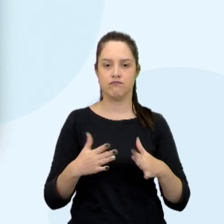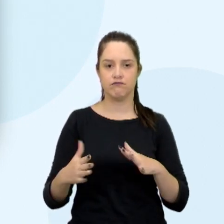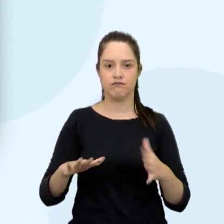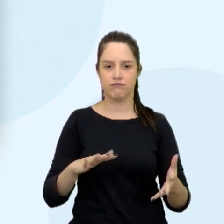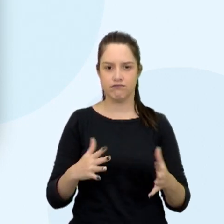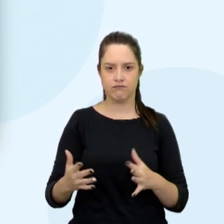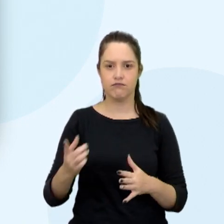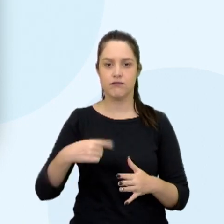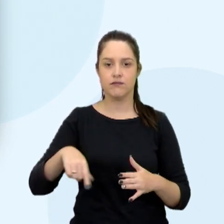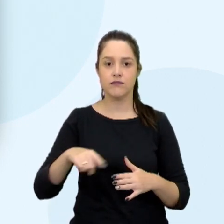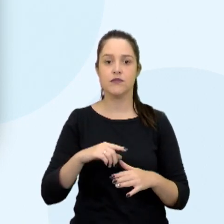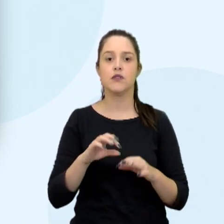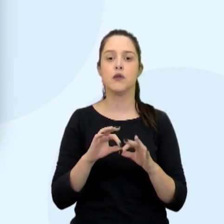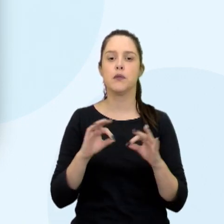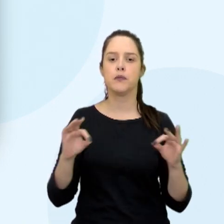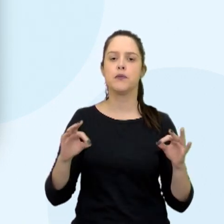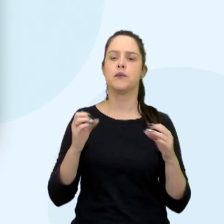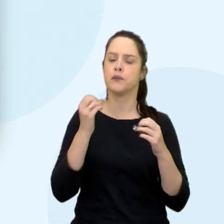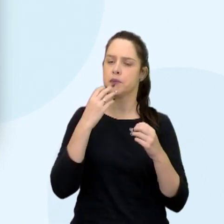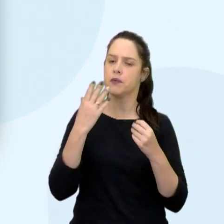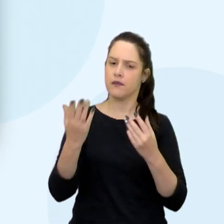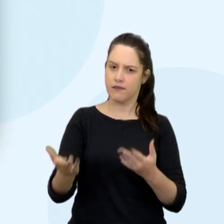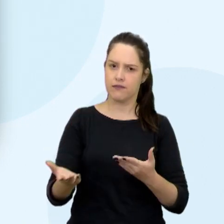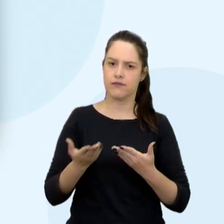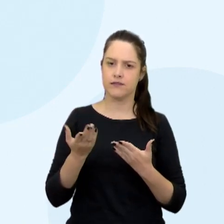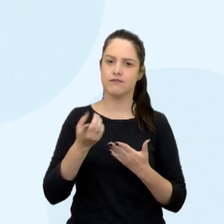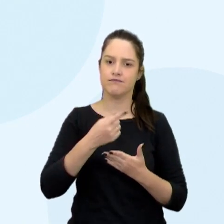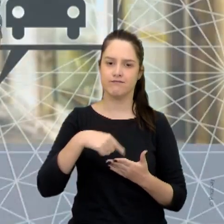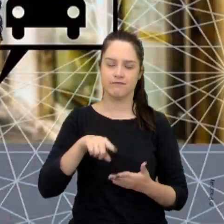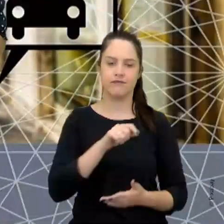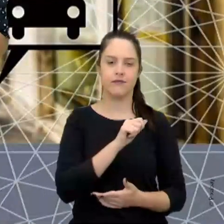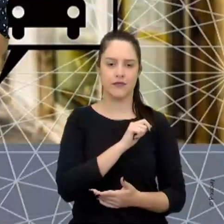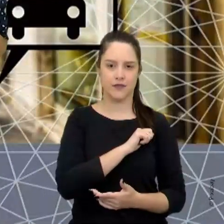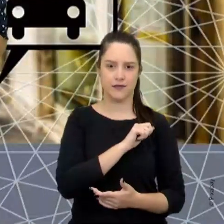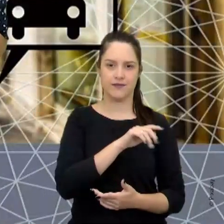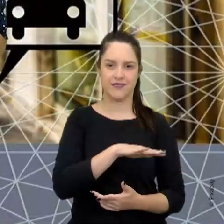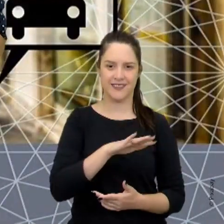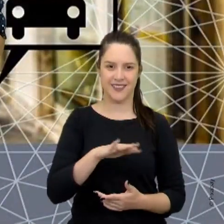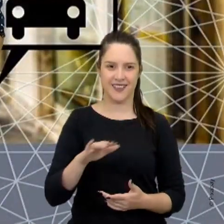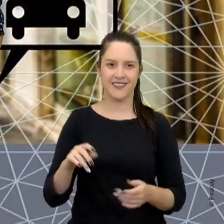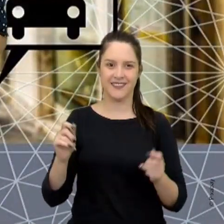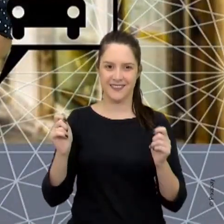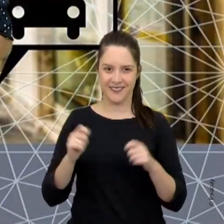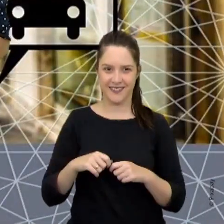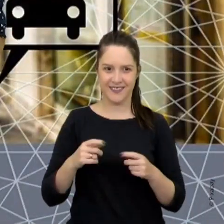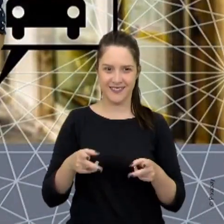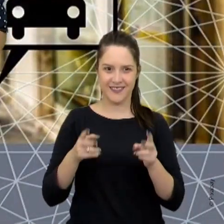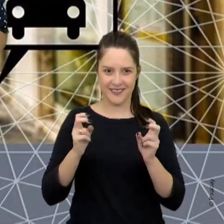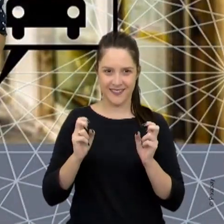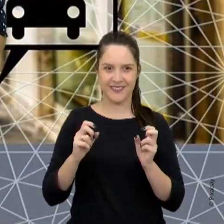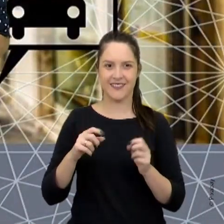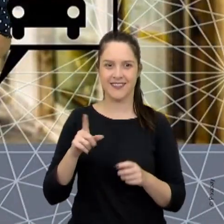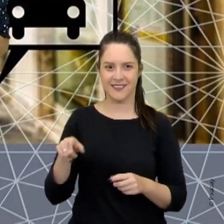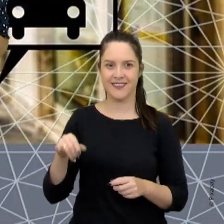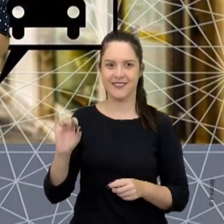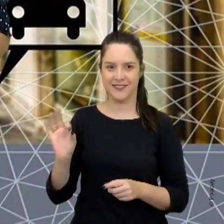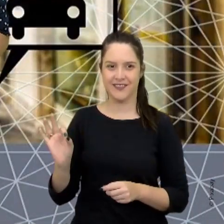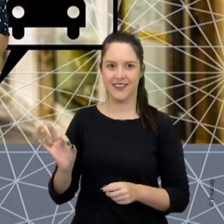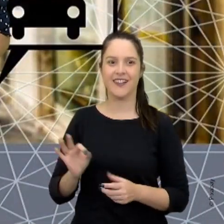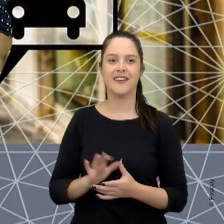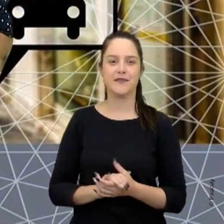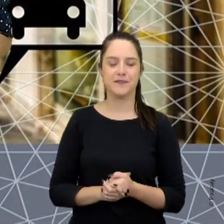de boas-vindas tem a ver com nossa aula de hoje, Pro? Tem muito a ver, né? Que essa questão, eu achei interessante esse negócio de ler imagem,